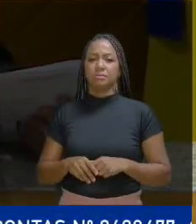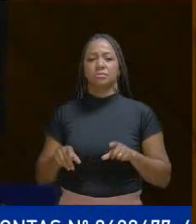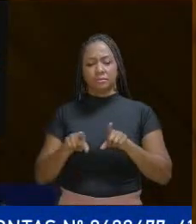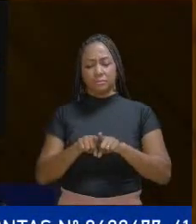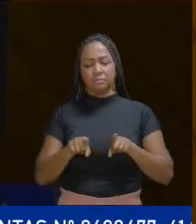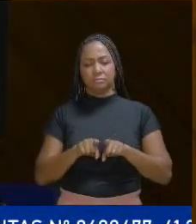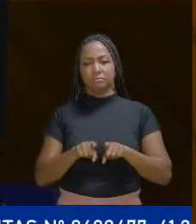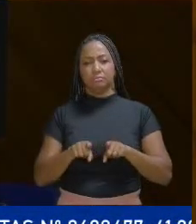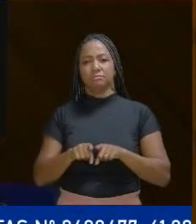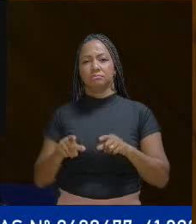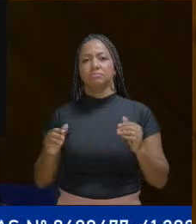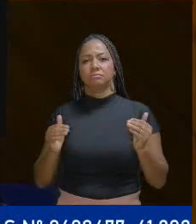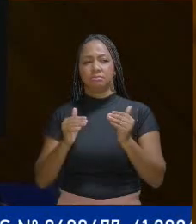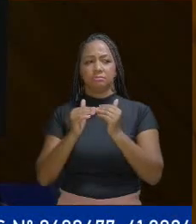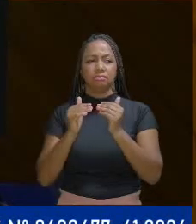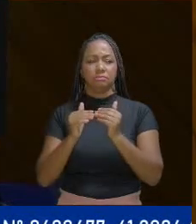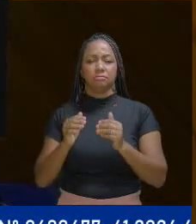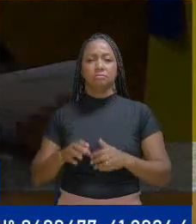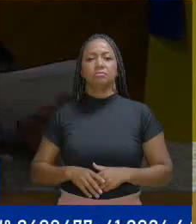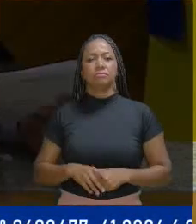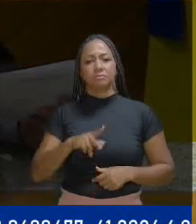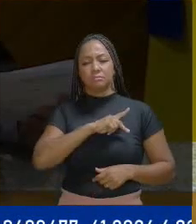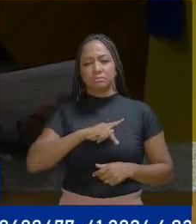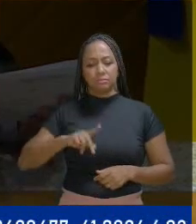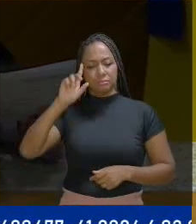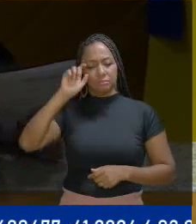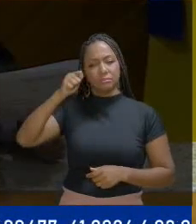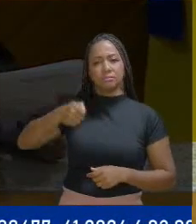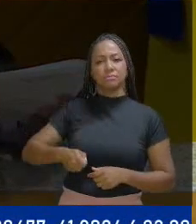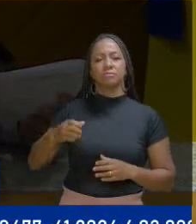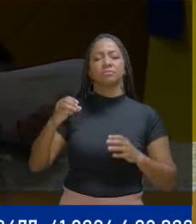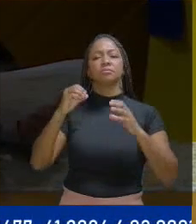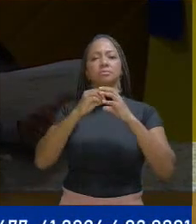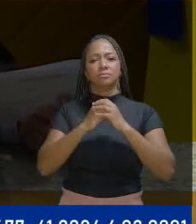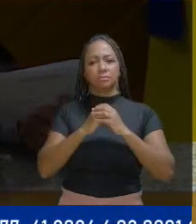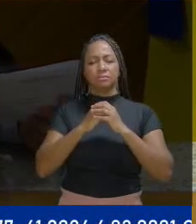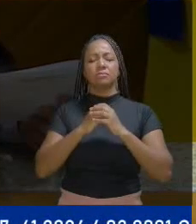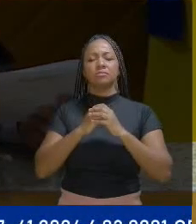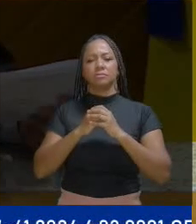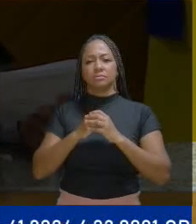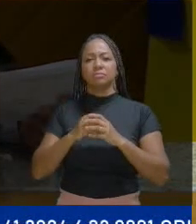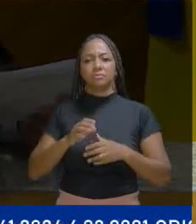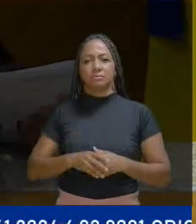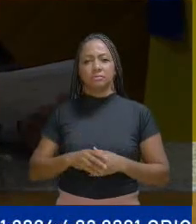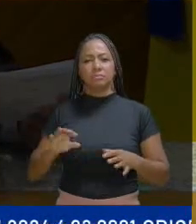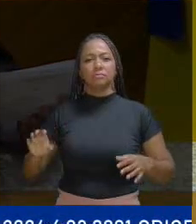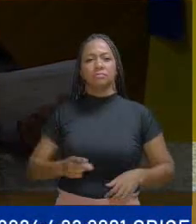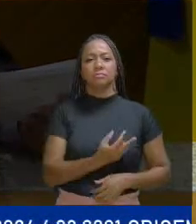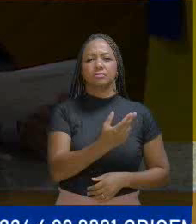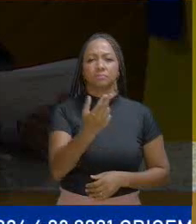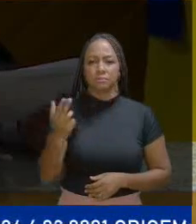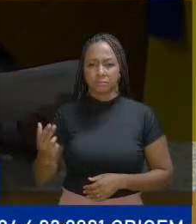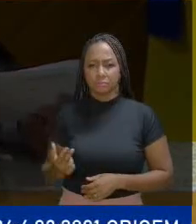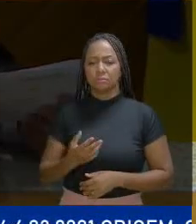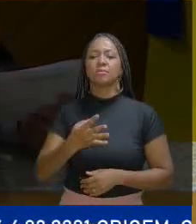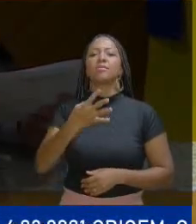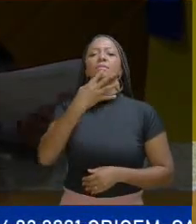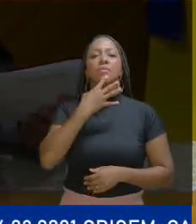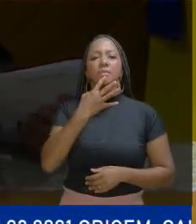Agostinho Silvério. Acompanho o relator, senhor presidente. Decisão. O Tribunal Regional Eleitoral do Amapá, por